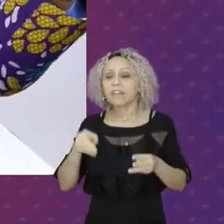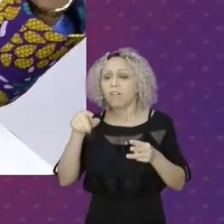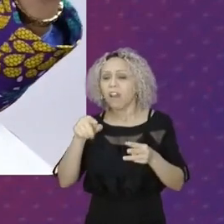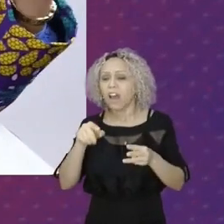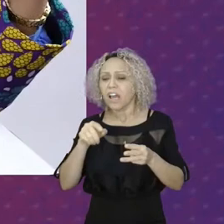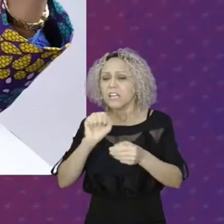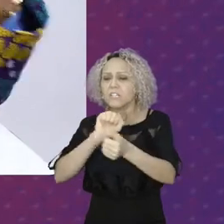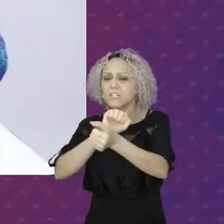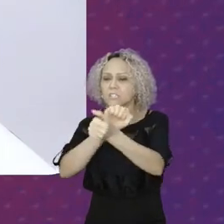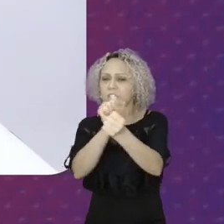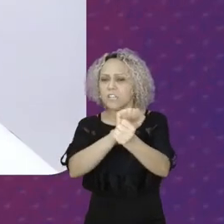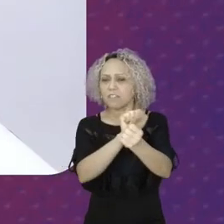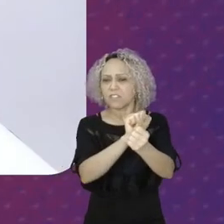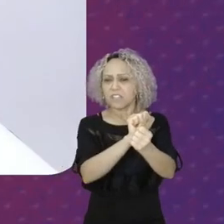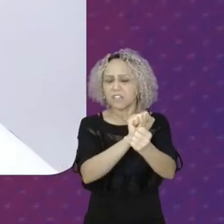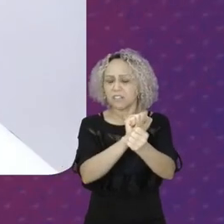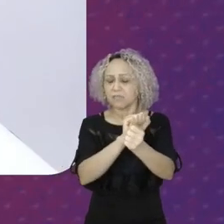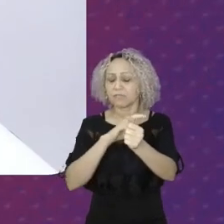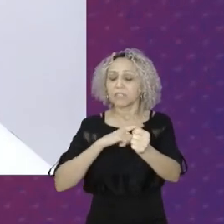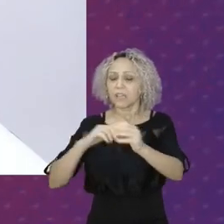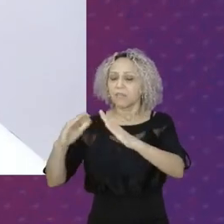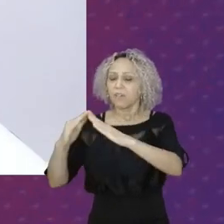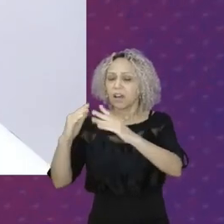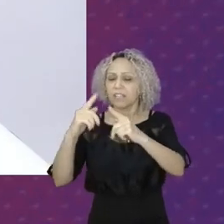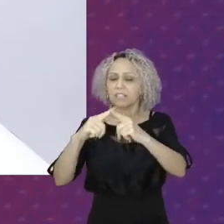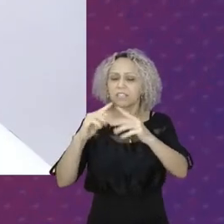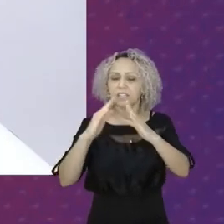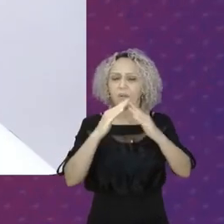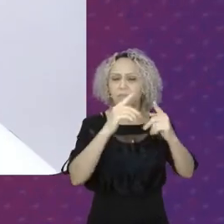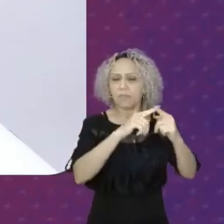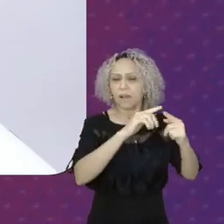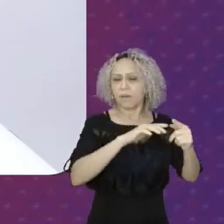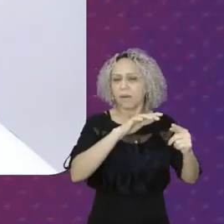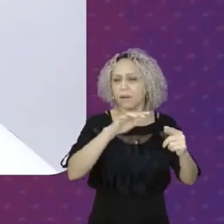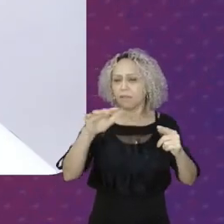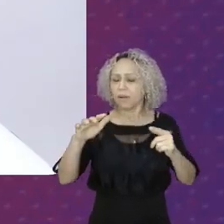várias bacias batismal, onde